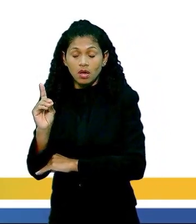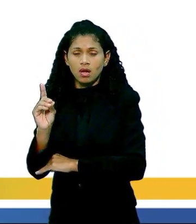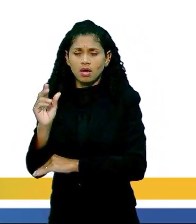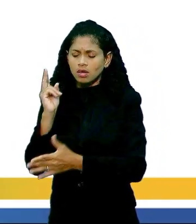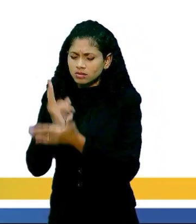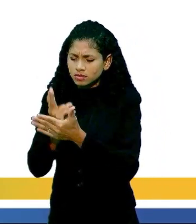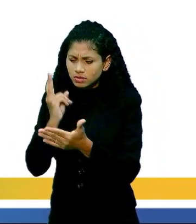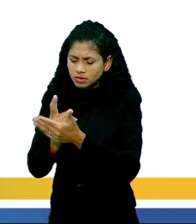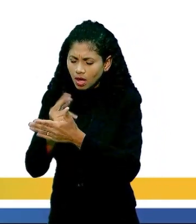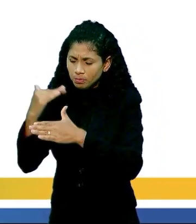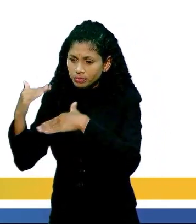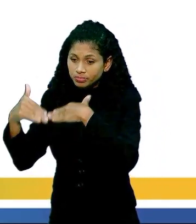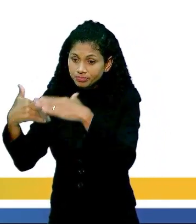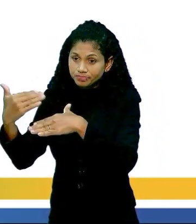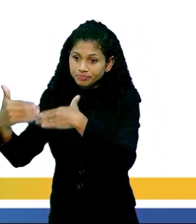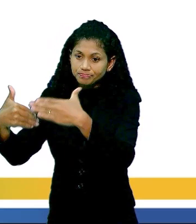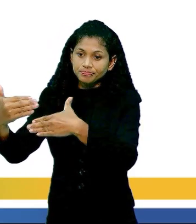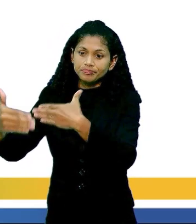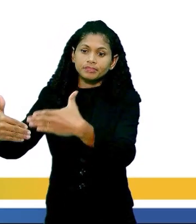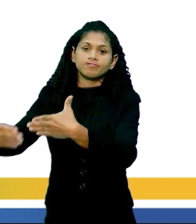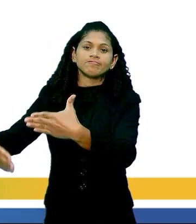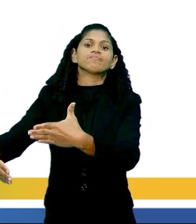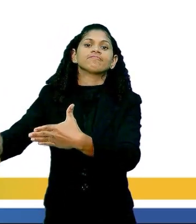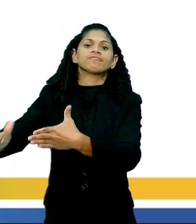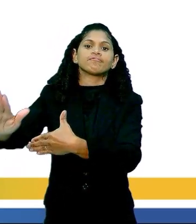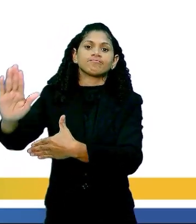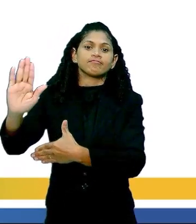transformações. Na biologia a gente chama isso de